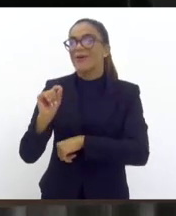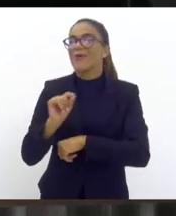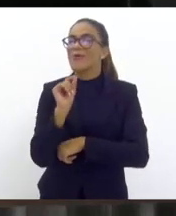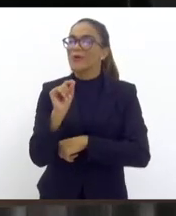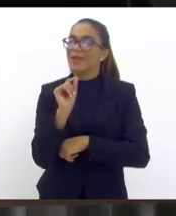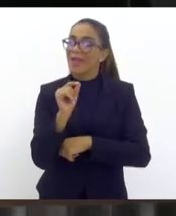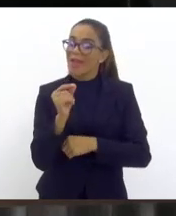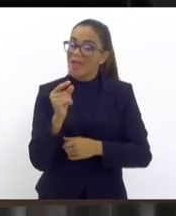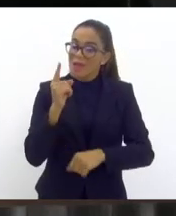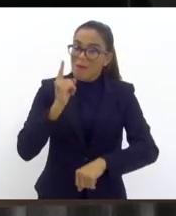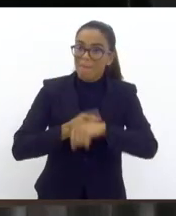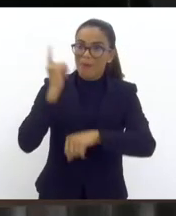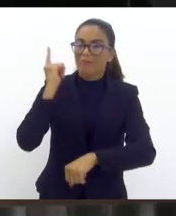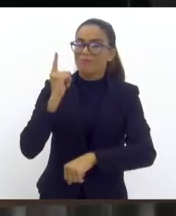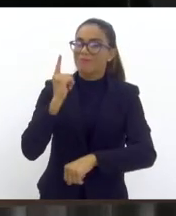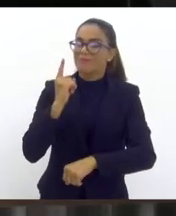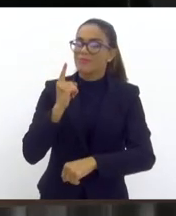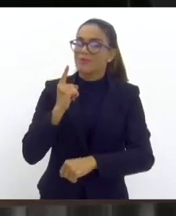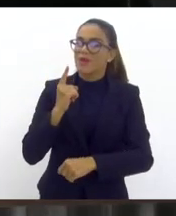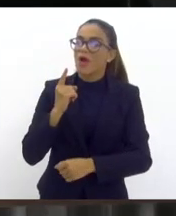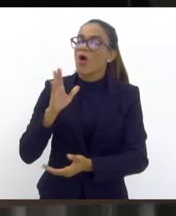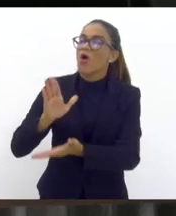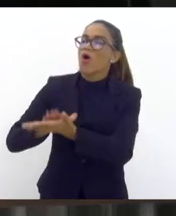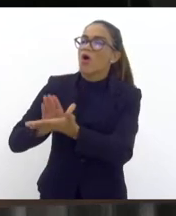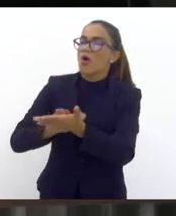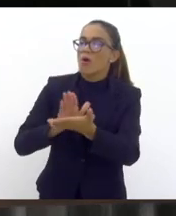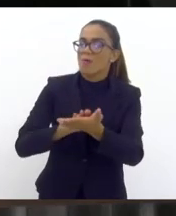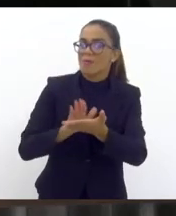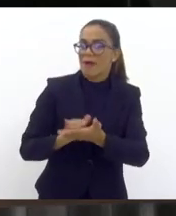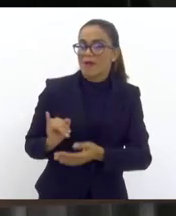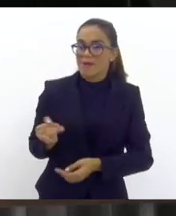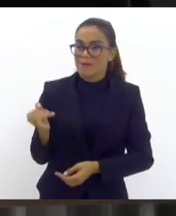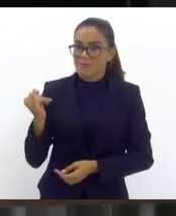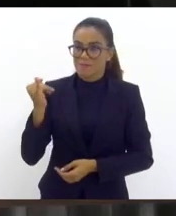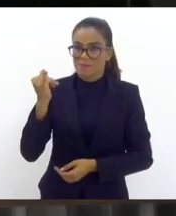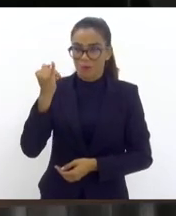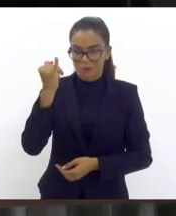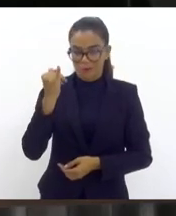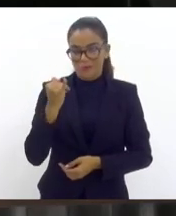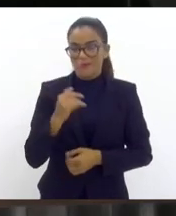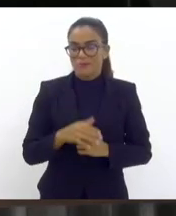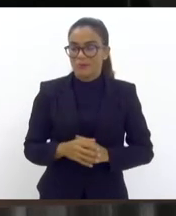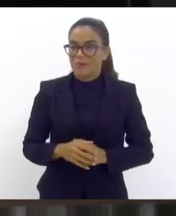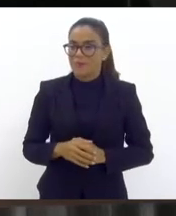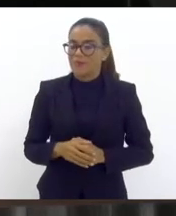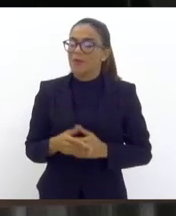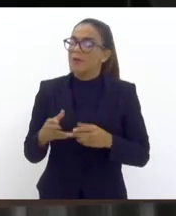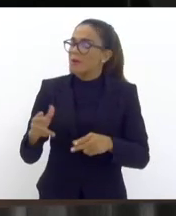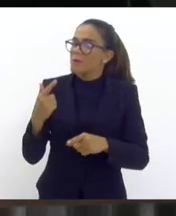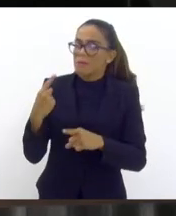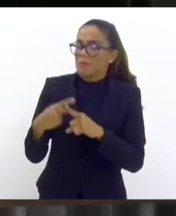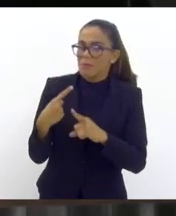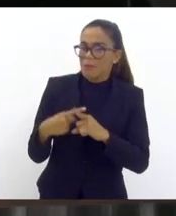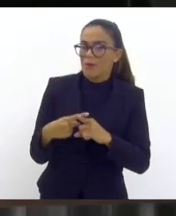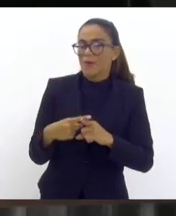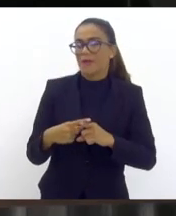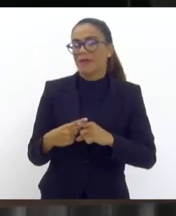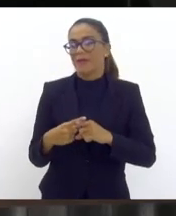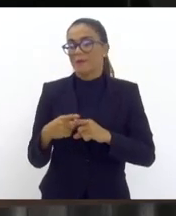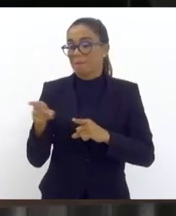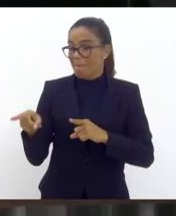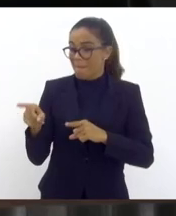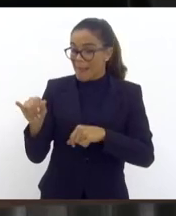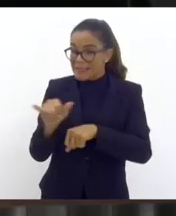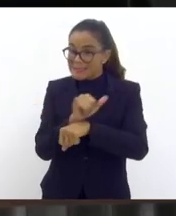efeito imediato desta taxação começará a fazer sentir isso porque essa